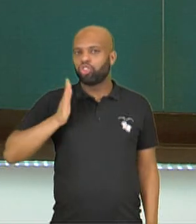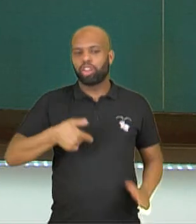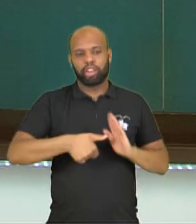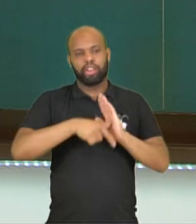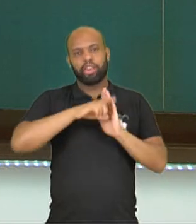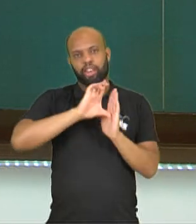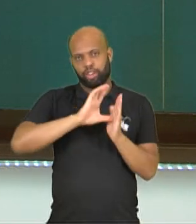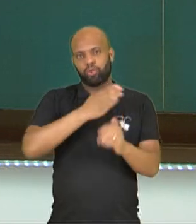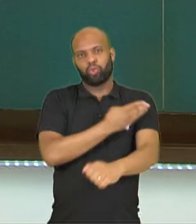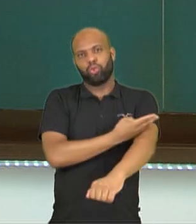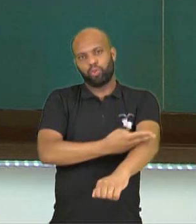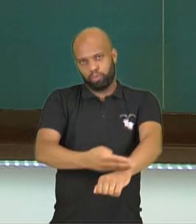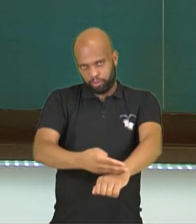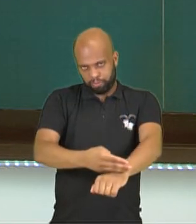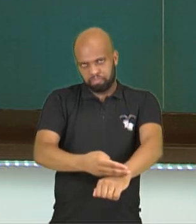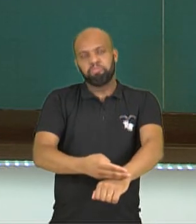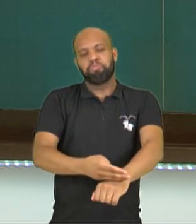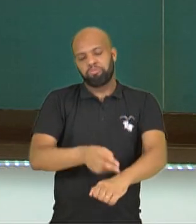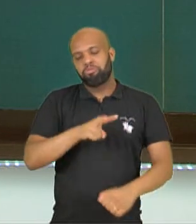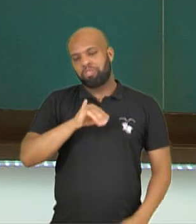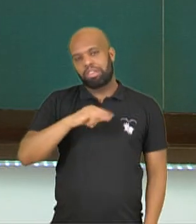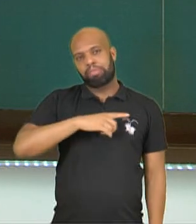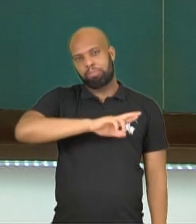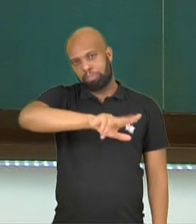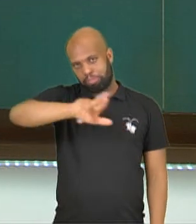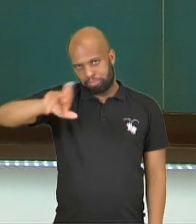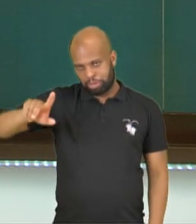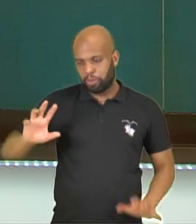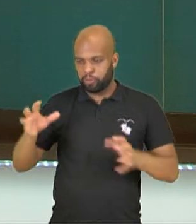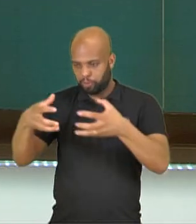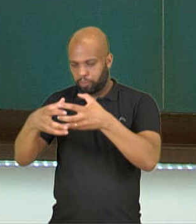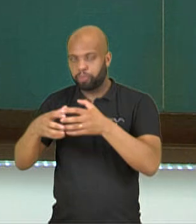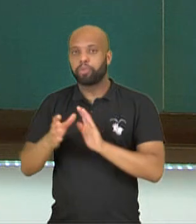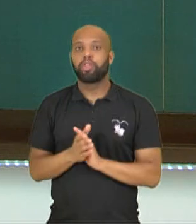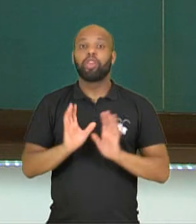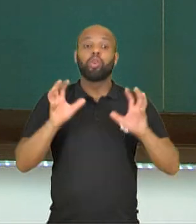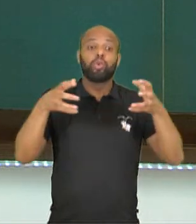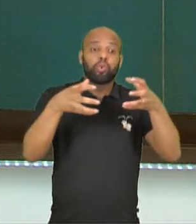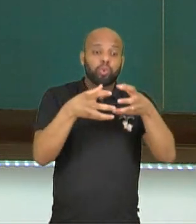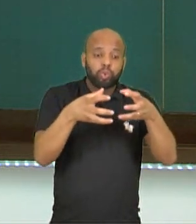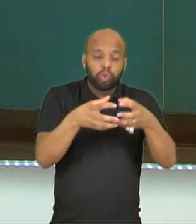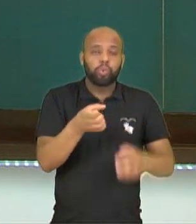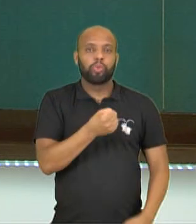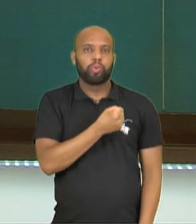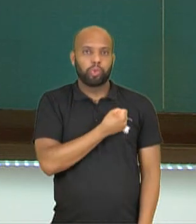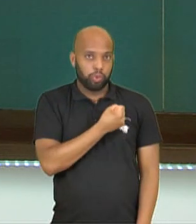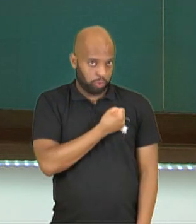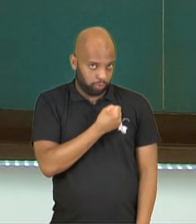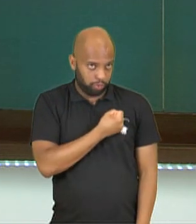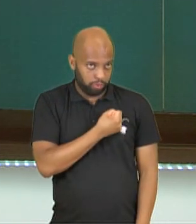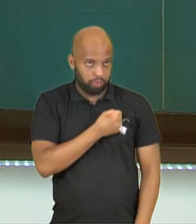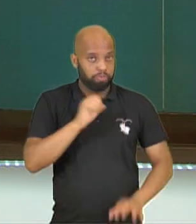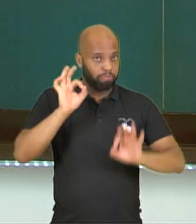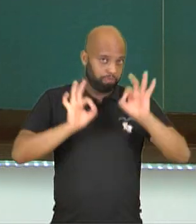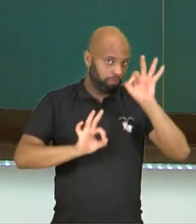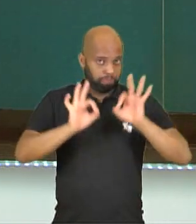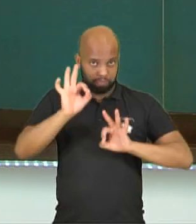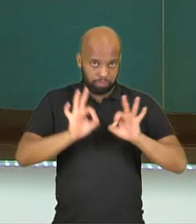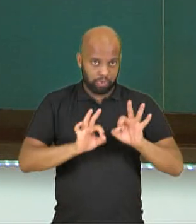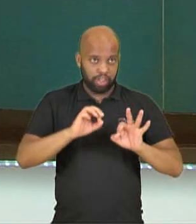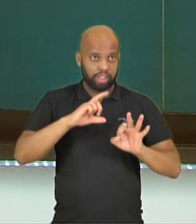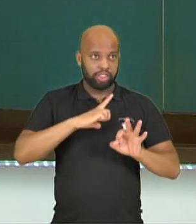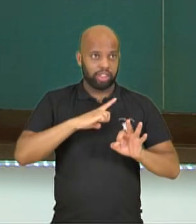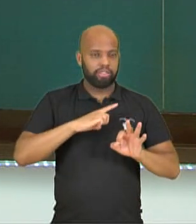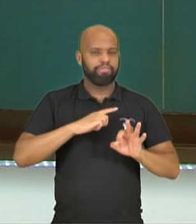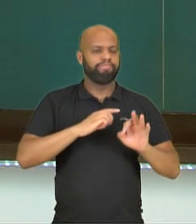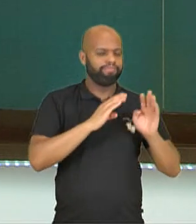trabalhava. E aí vai aparecendo, né? Então vamos lá, conjuntos numéricos. Vamos dar só uma reorganizada aqui. É dividido